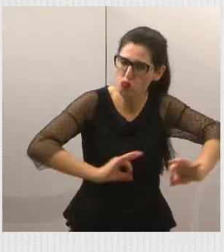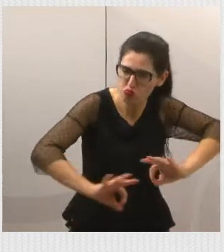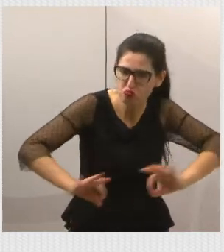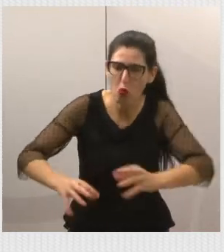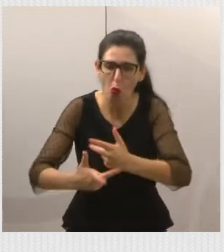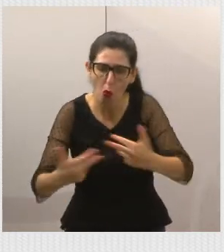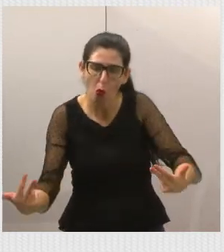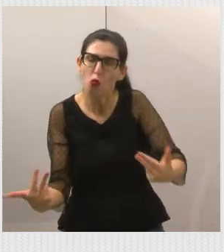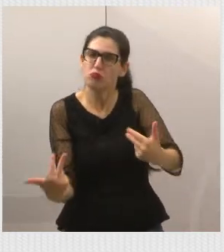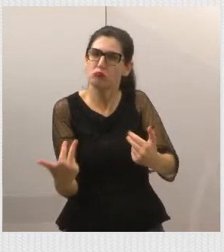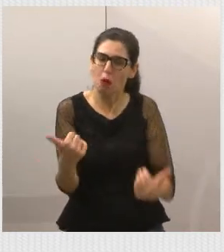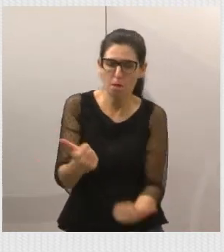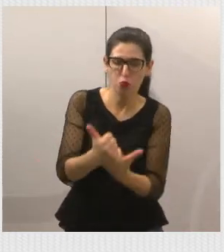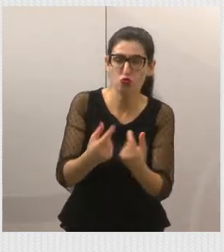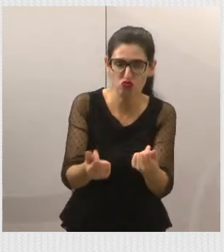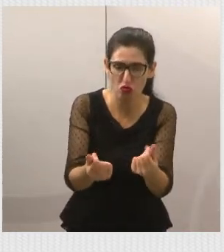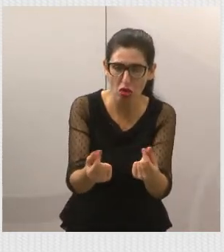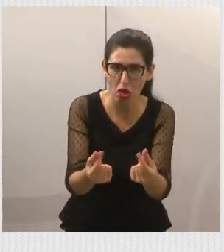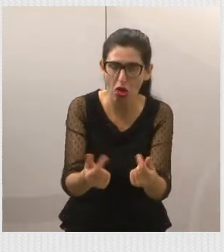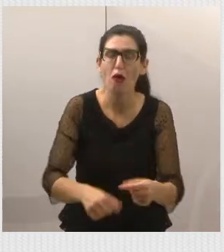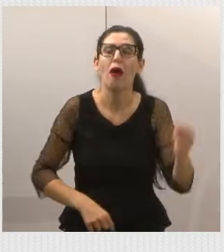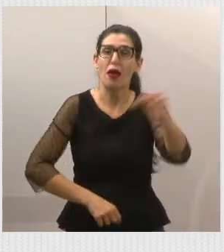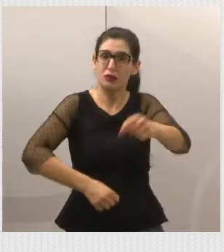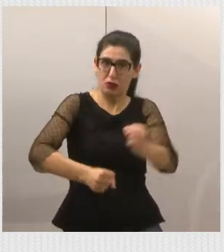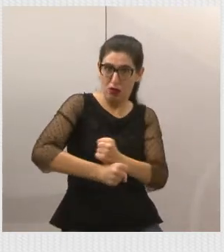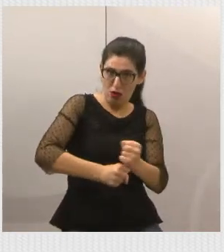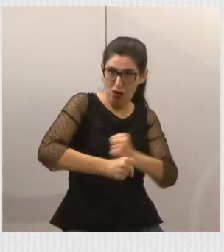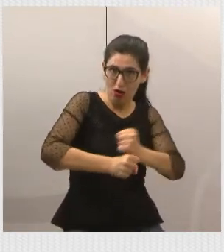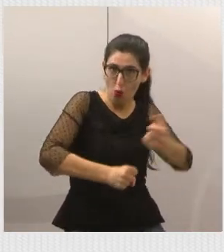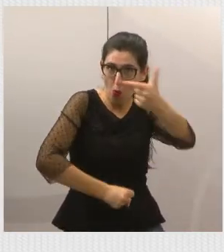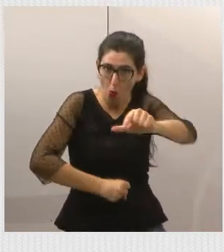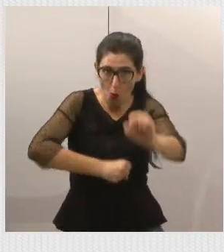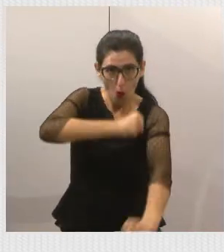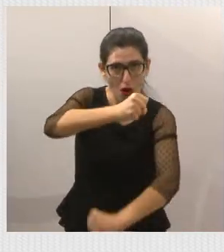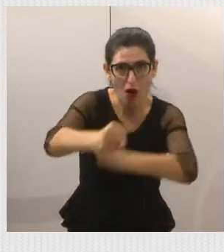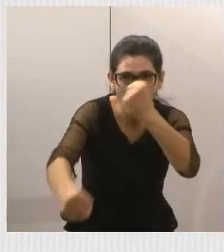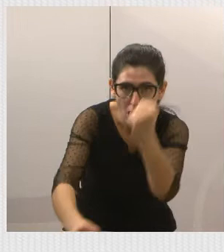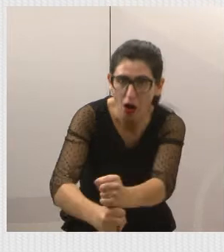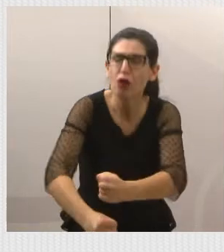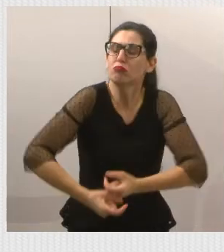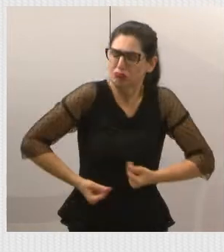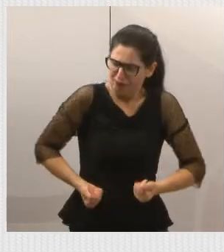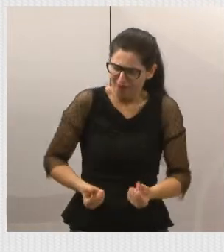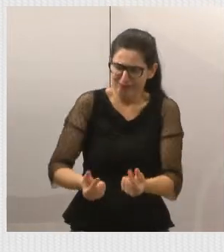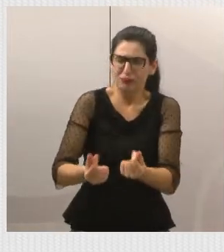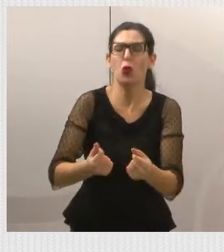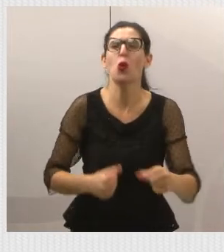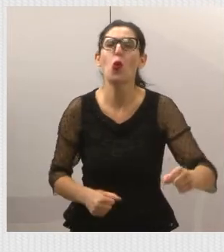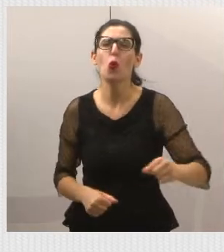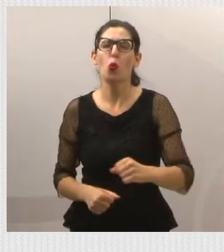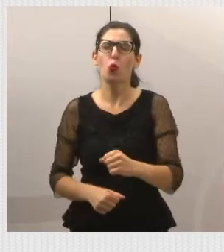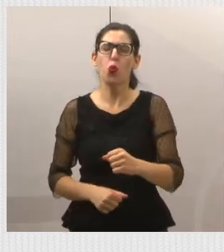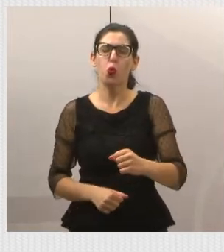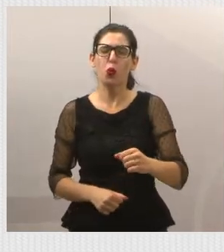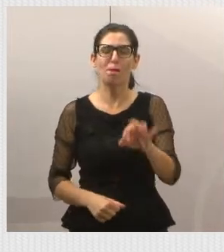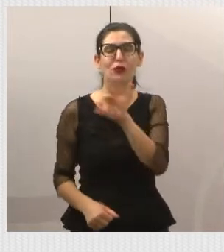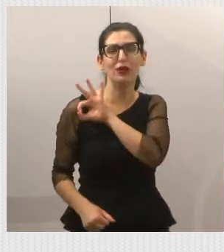agora, esse ano a gente teve a implantação, no próximo ano tem a manutenção e o custeio do COI.